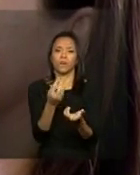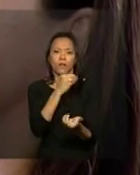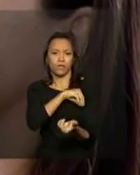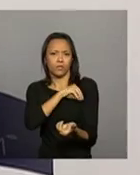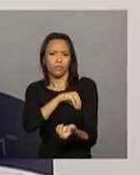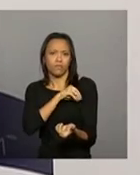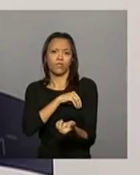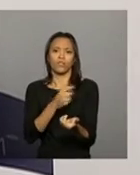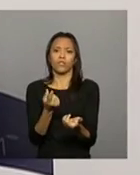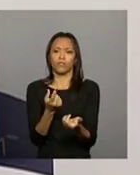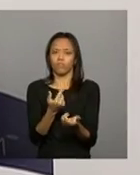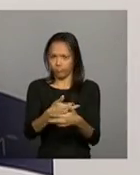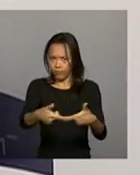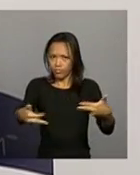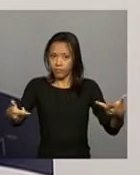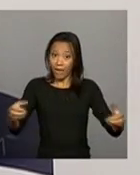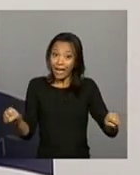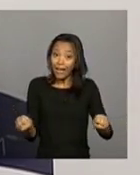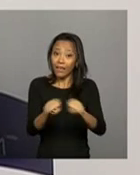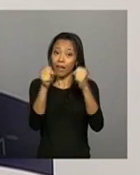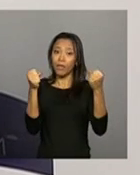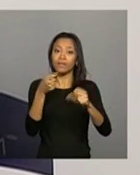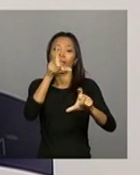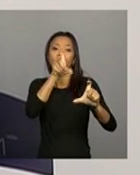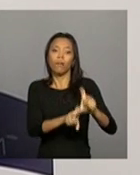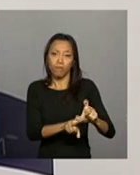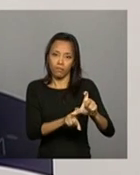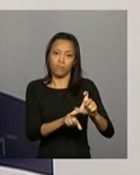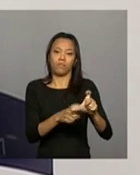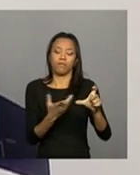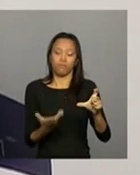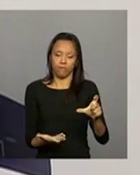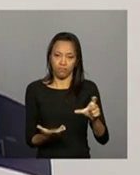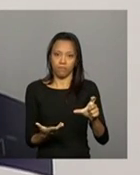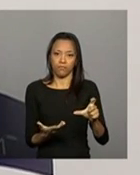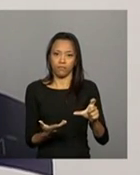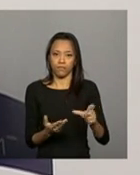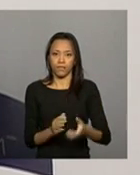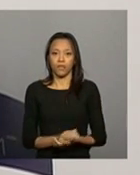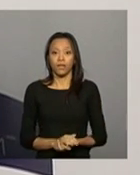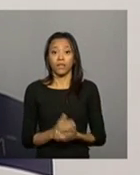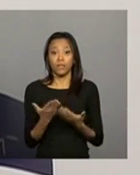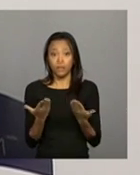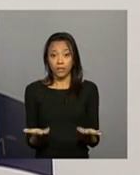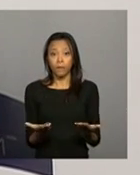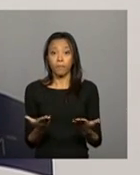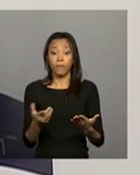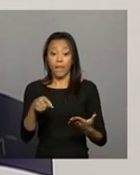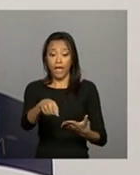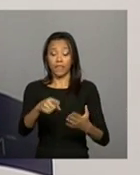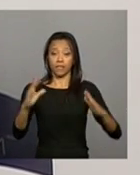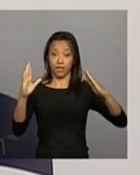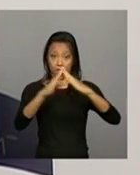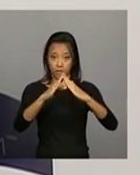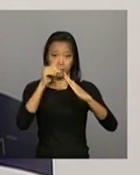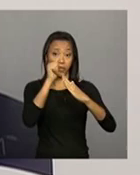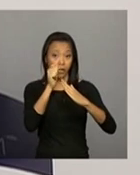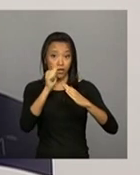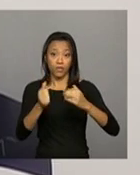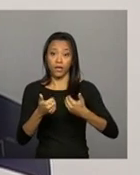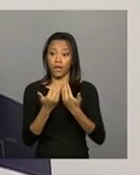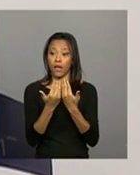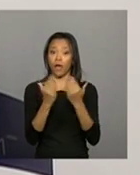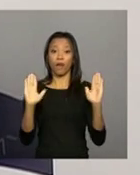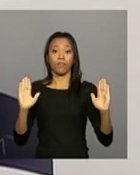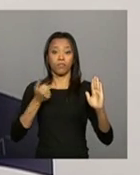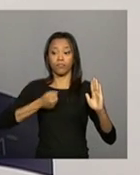rompa esse ciclo. Então, a universalização do acesso,